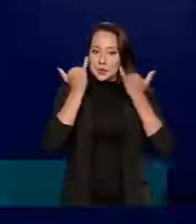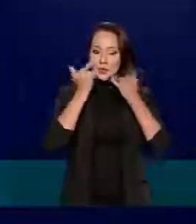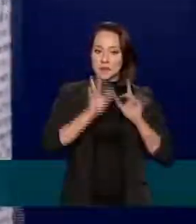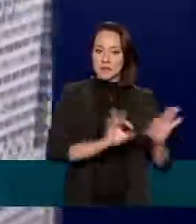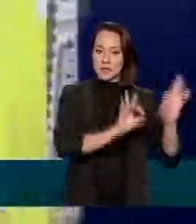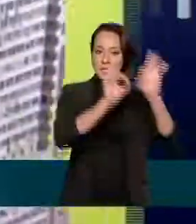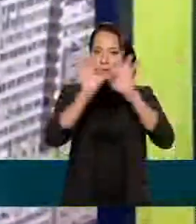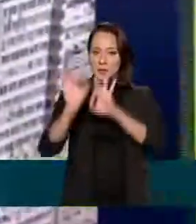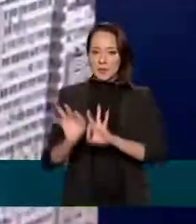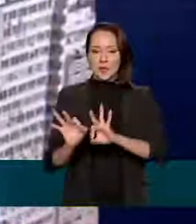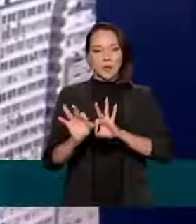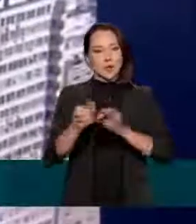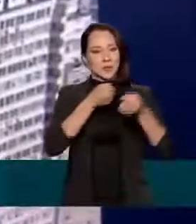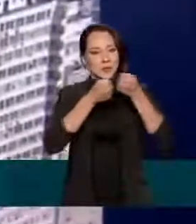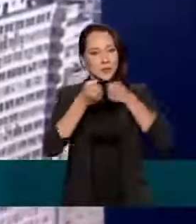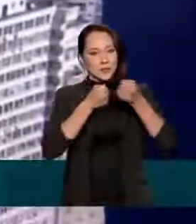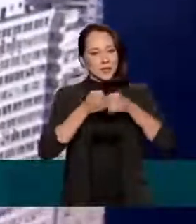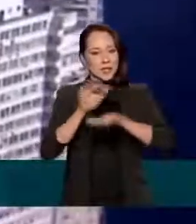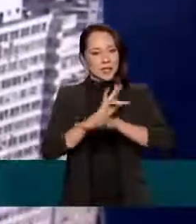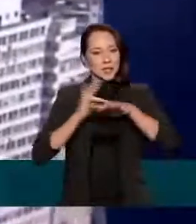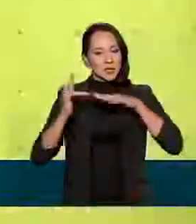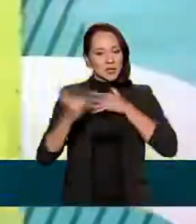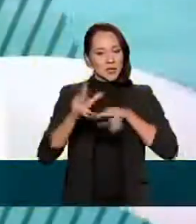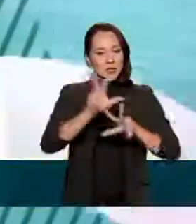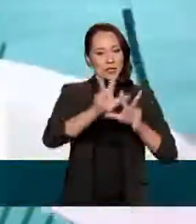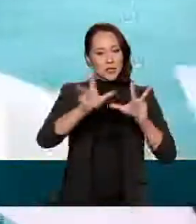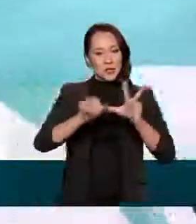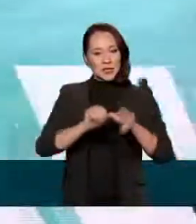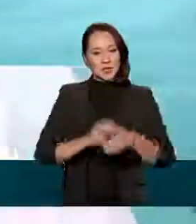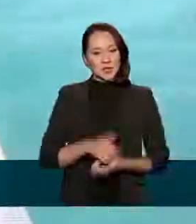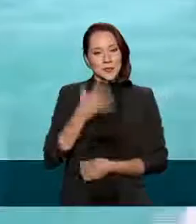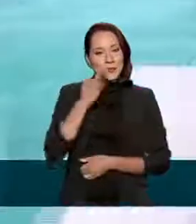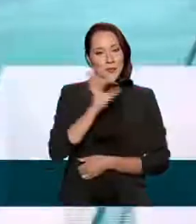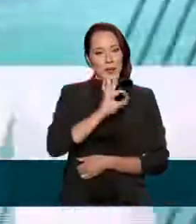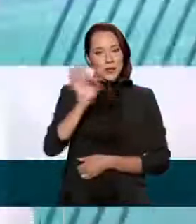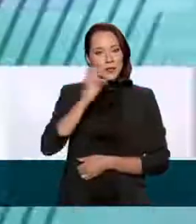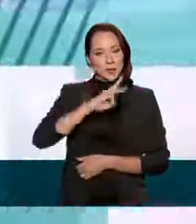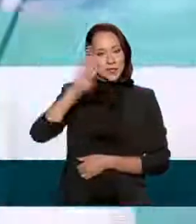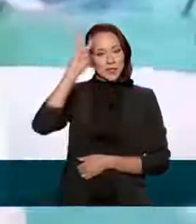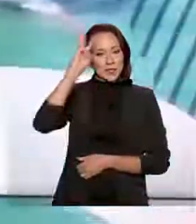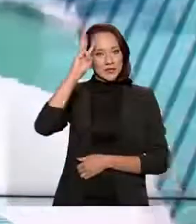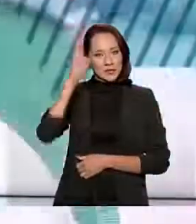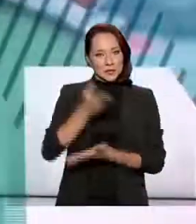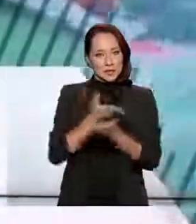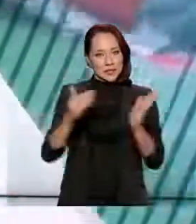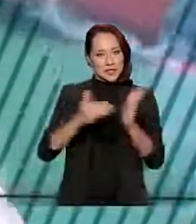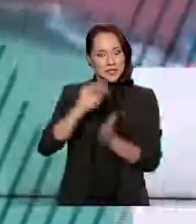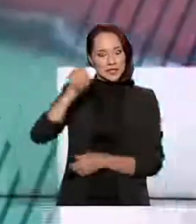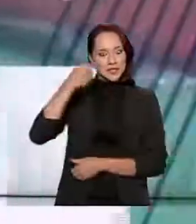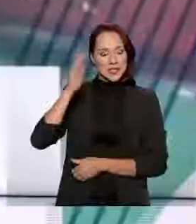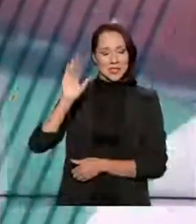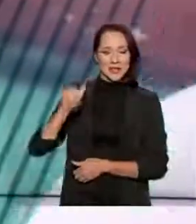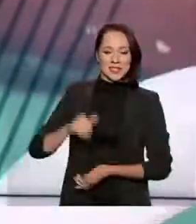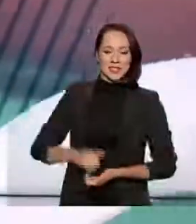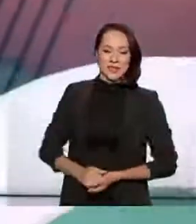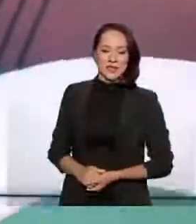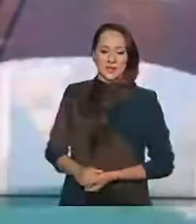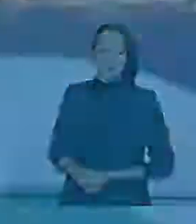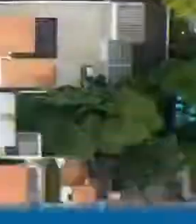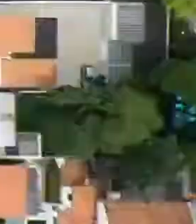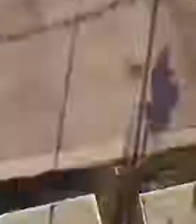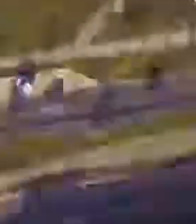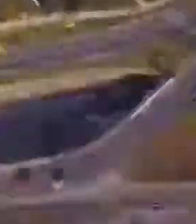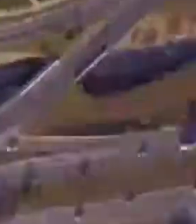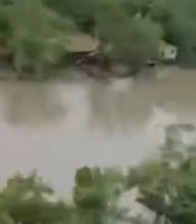você acompanha nossos telejornais e redes sociais da TV Brasil uma ótima terça-feira para você e até a próxima